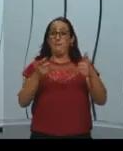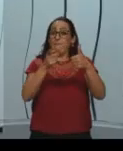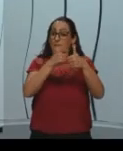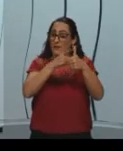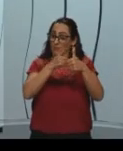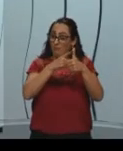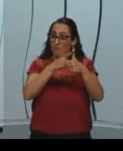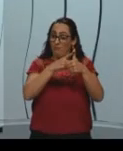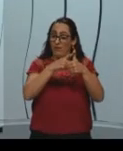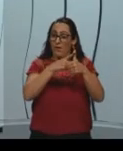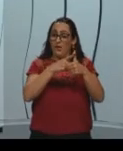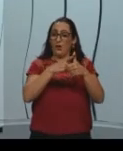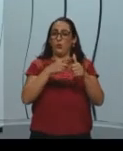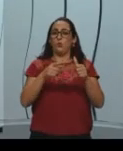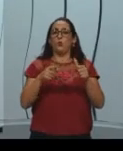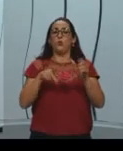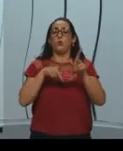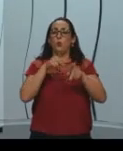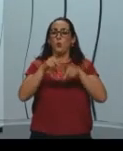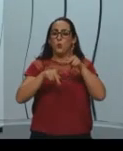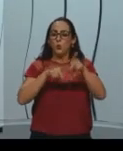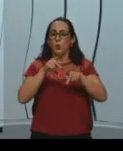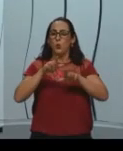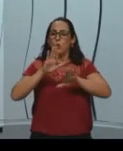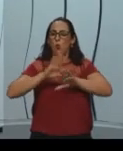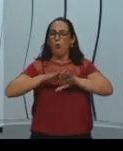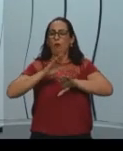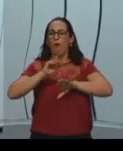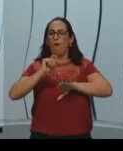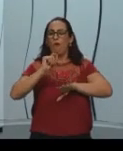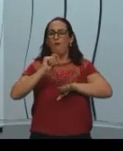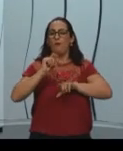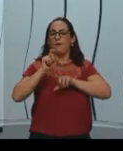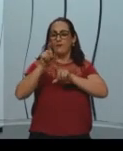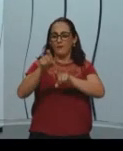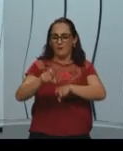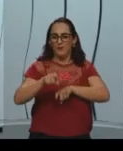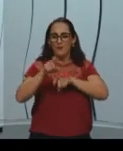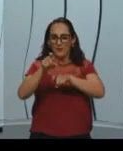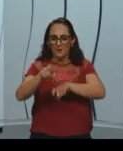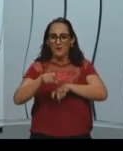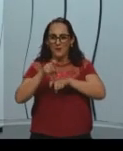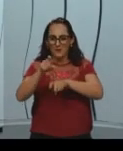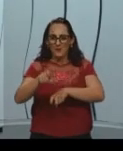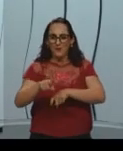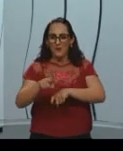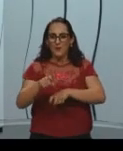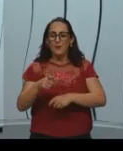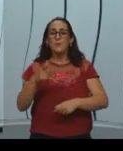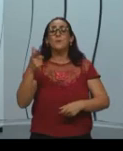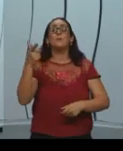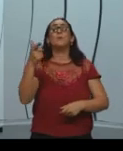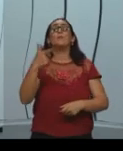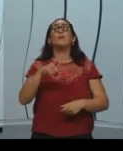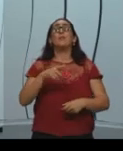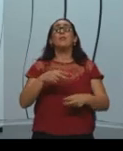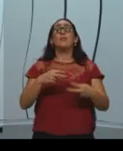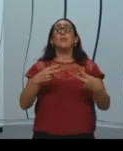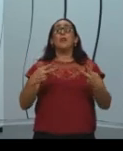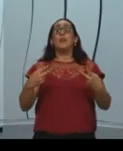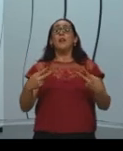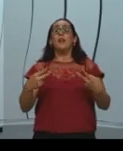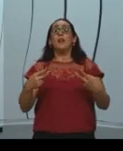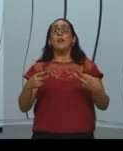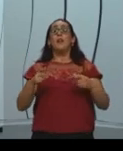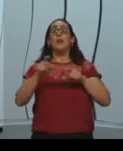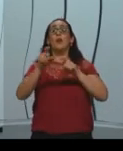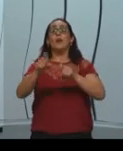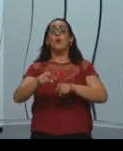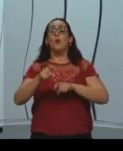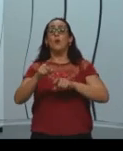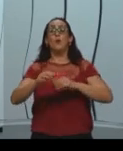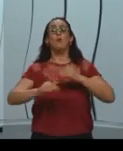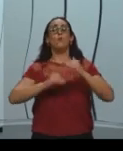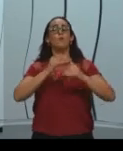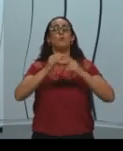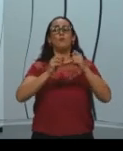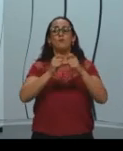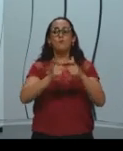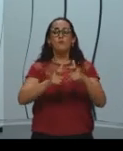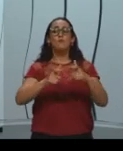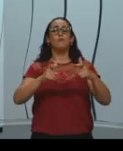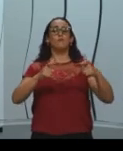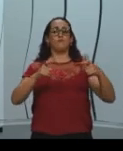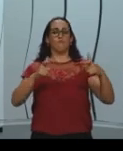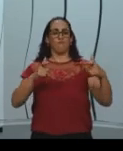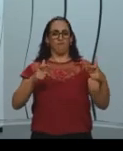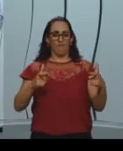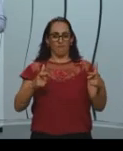rural. A outra questão, né, que eu já até comentei, adiantei, né, das áreas rurais, como elas se desenvolviam, né, como elas cresciam nesse